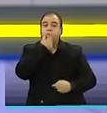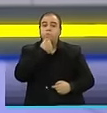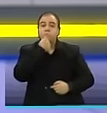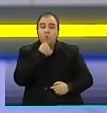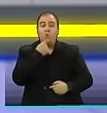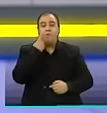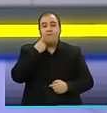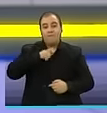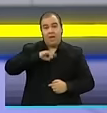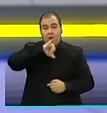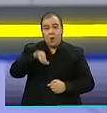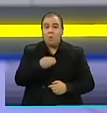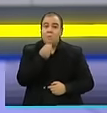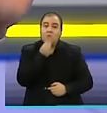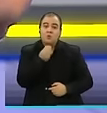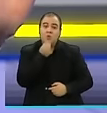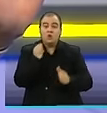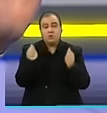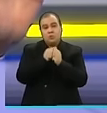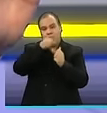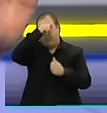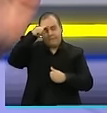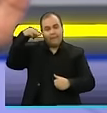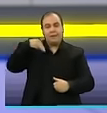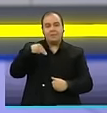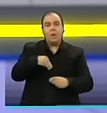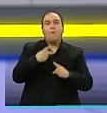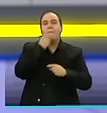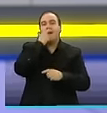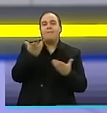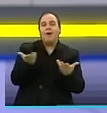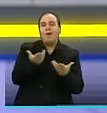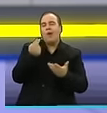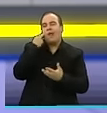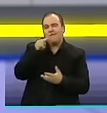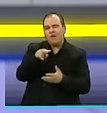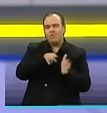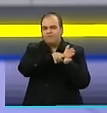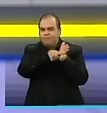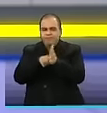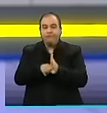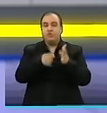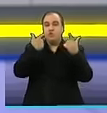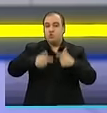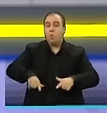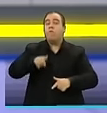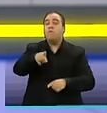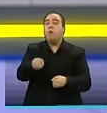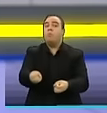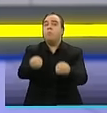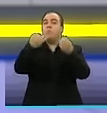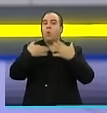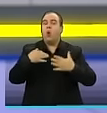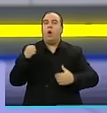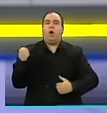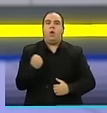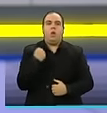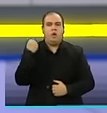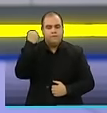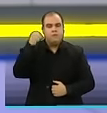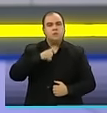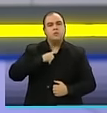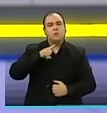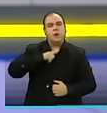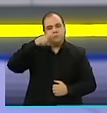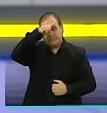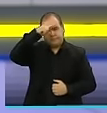chance indo para o segundo turno com o Marçal, aí parece que revisitaram a questão. O que você trouxe é muito grave. Ela só consegue falar a isso gente do tem Boulos. Na figura do